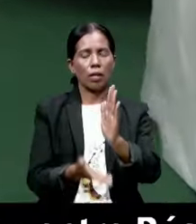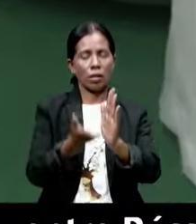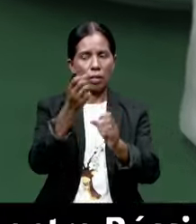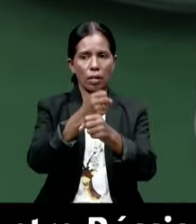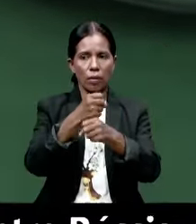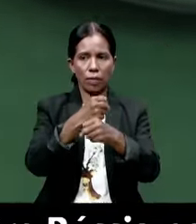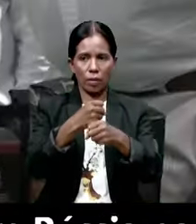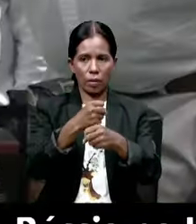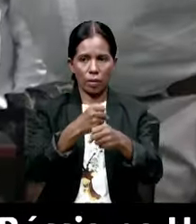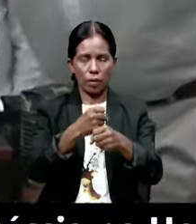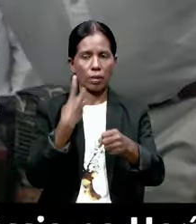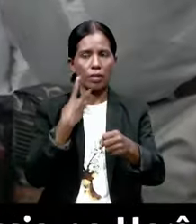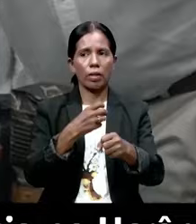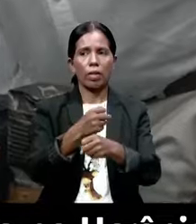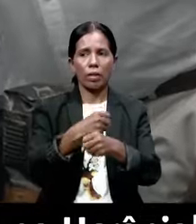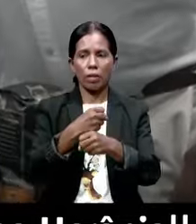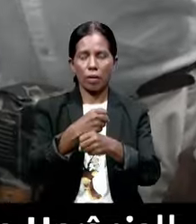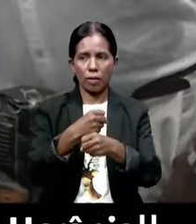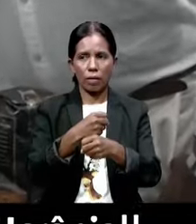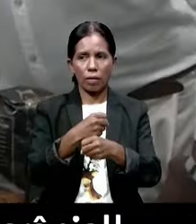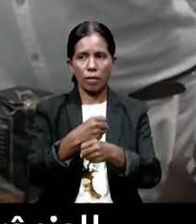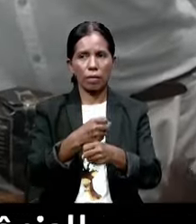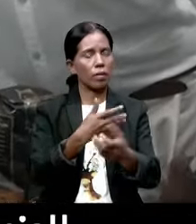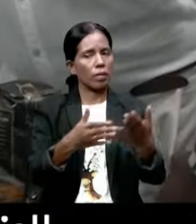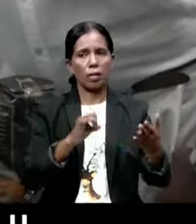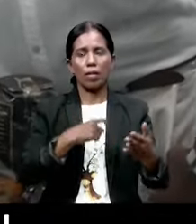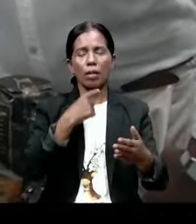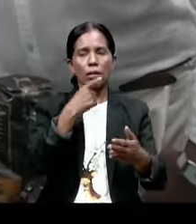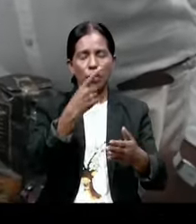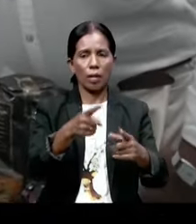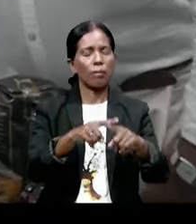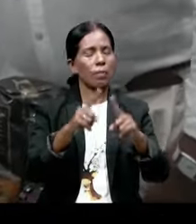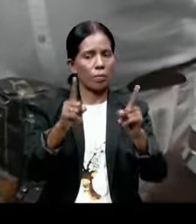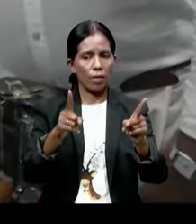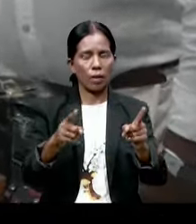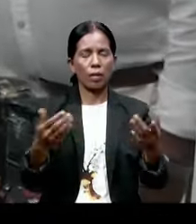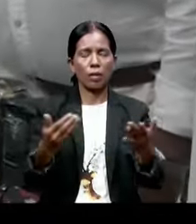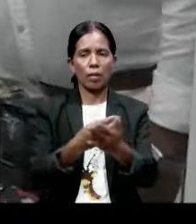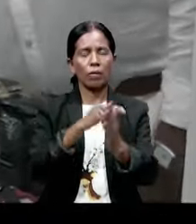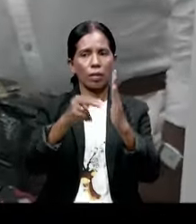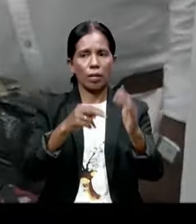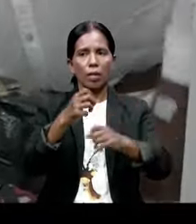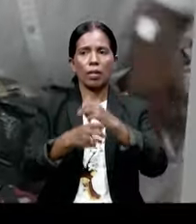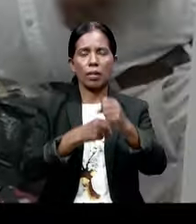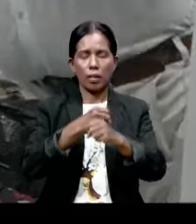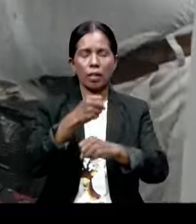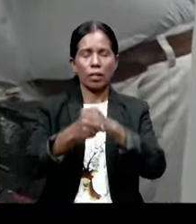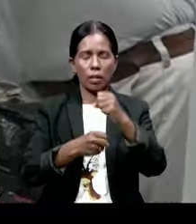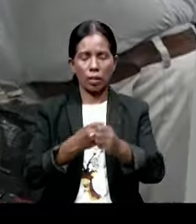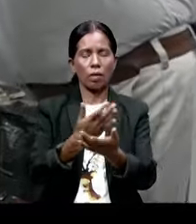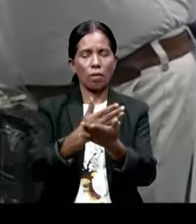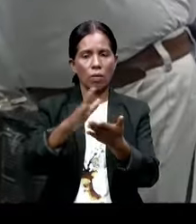produção halar blesa meter ni cafe no mos producer me no tem mai be. Nova Zelândia tinantina so se cafe Timor